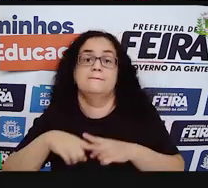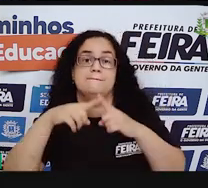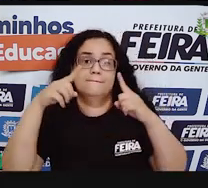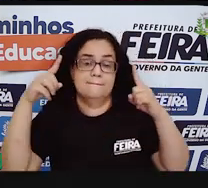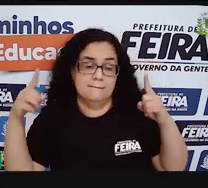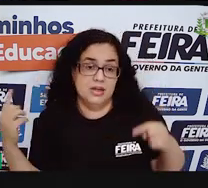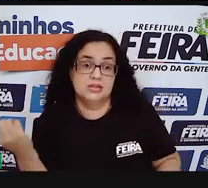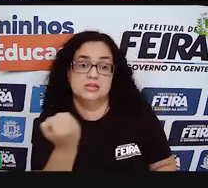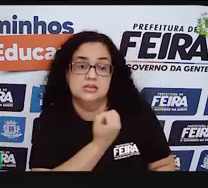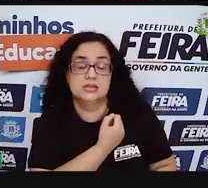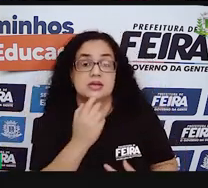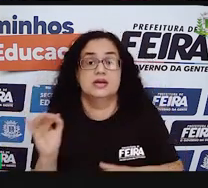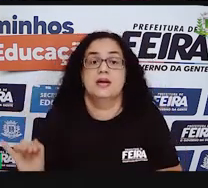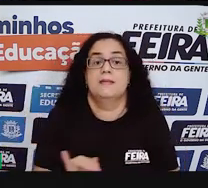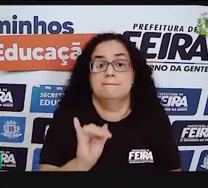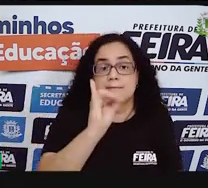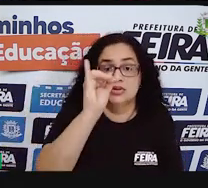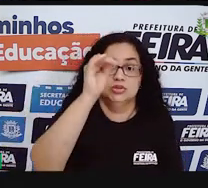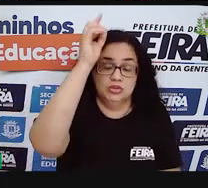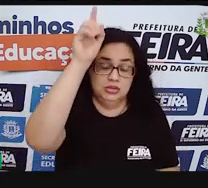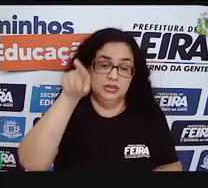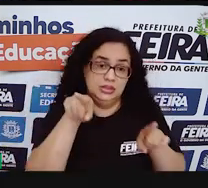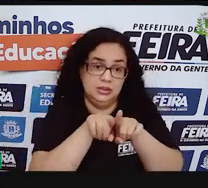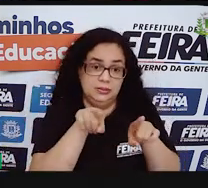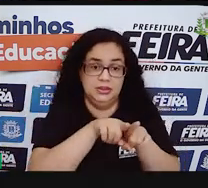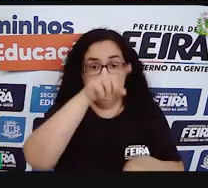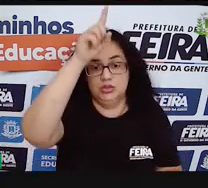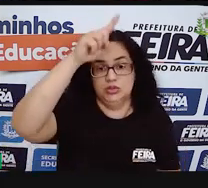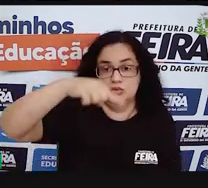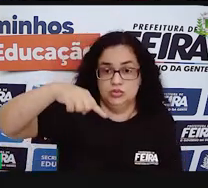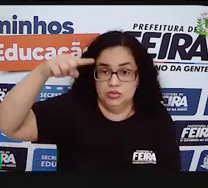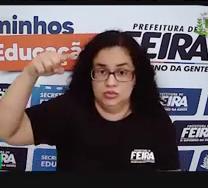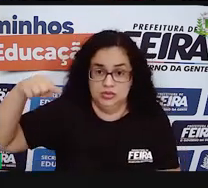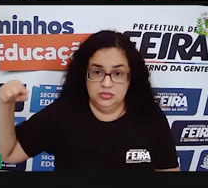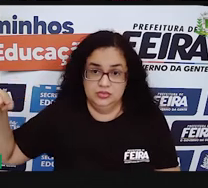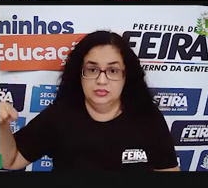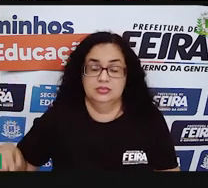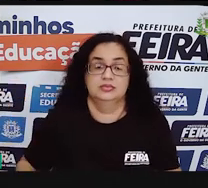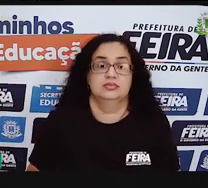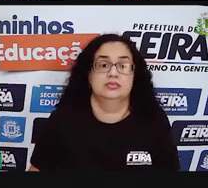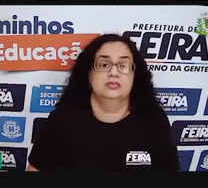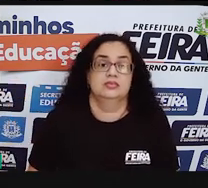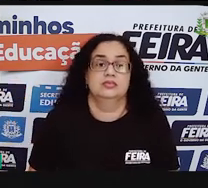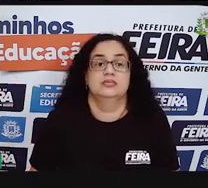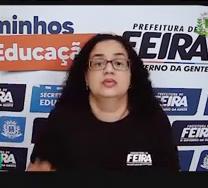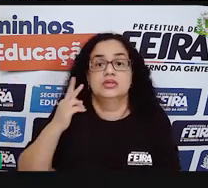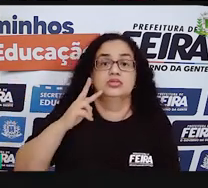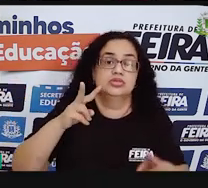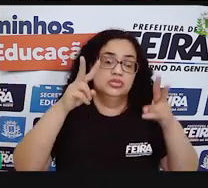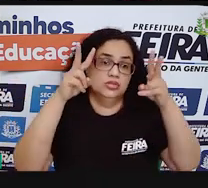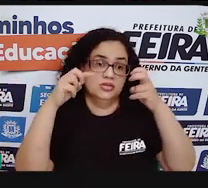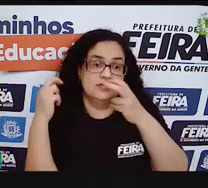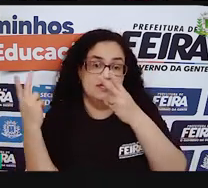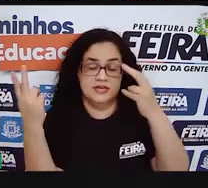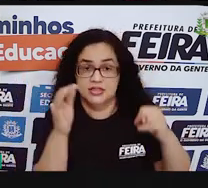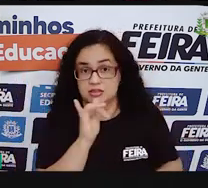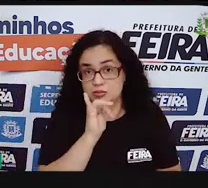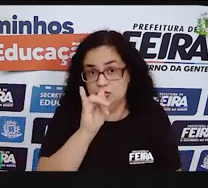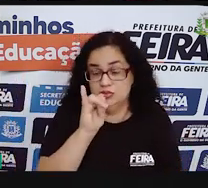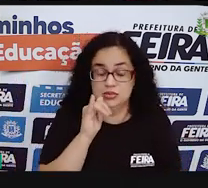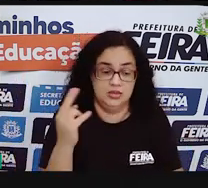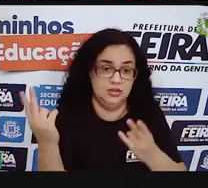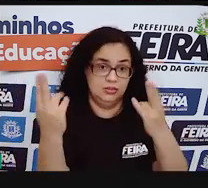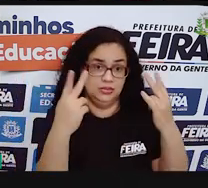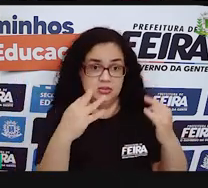mesmos dados também podem ser apresentados em outros tipos de gráficos. Então, a gente vê as mesmas informações de